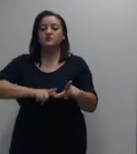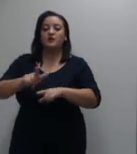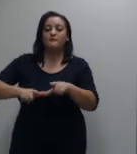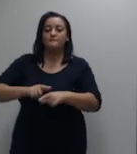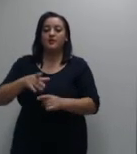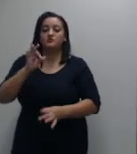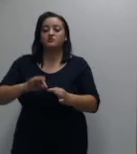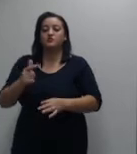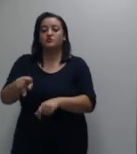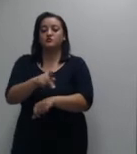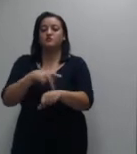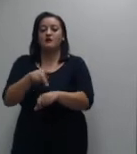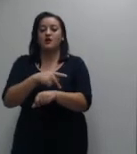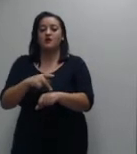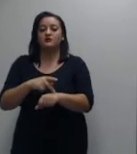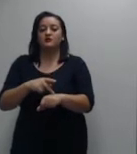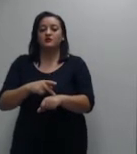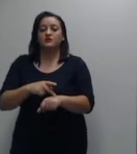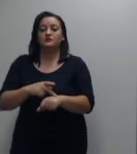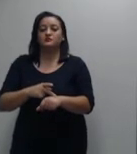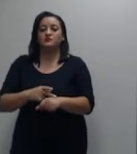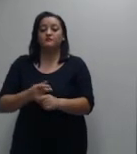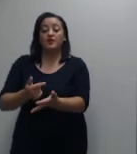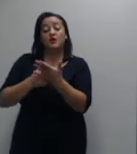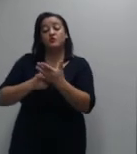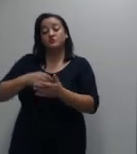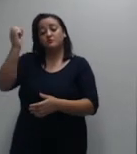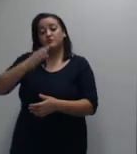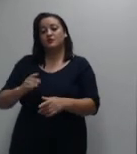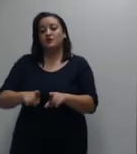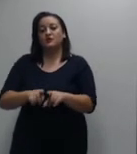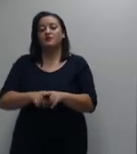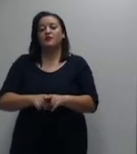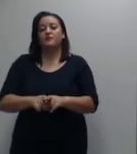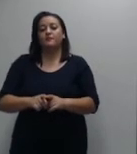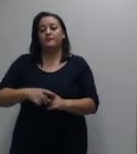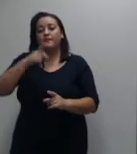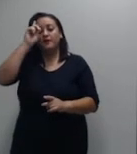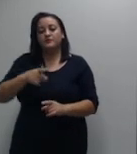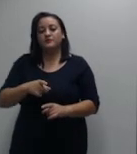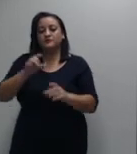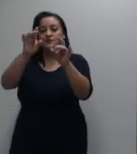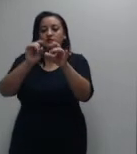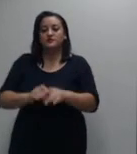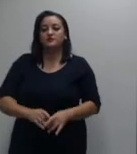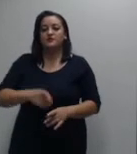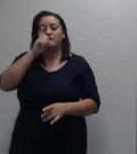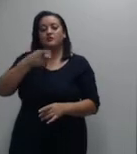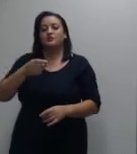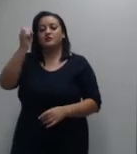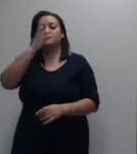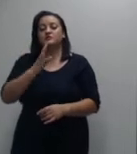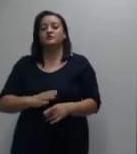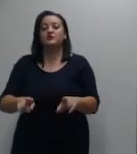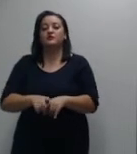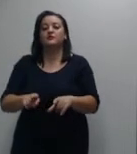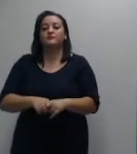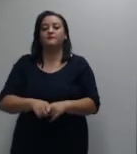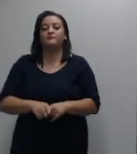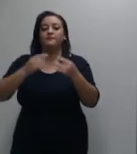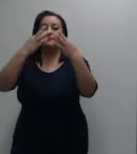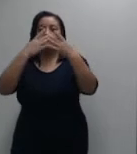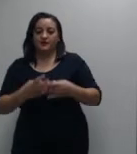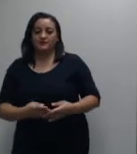juiz estrangeiro em favor dos brasileiros outro lado as hipóteses de competência exclusiva da autoridade brasileira estão expressamente